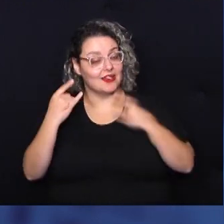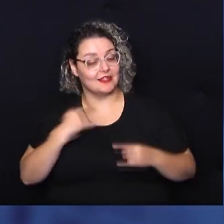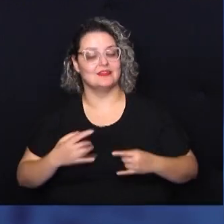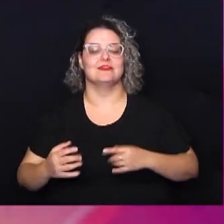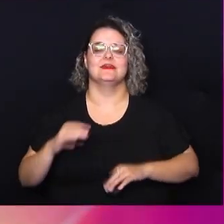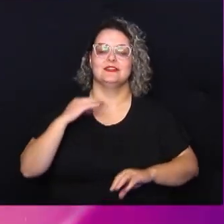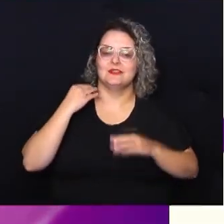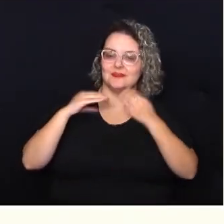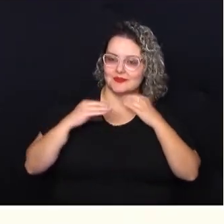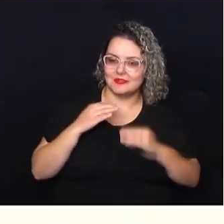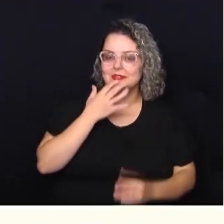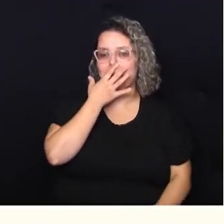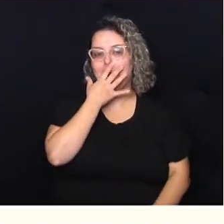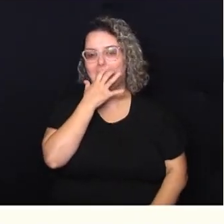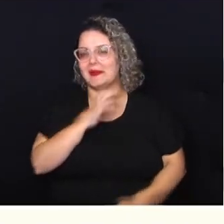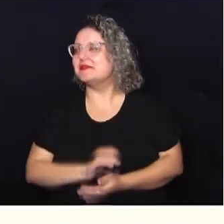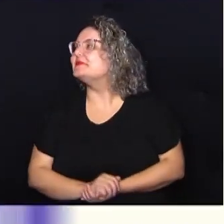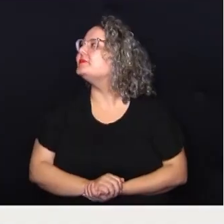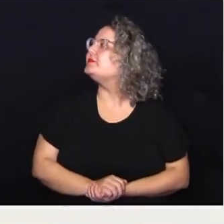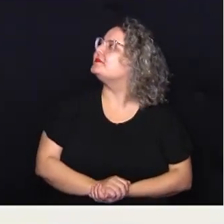Praça Beira Rio.